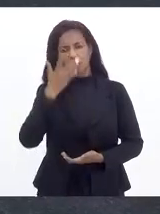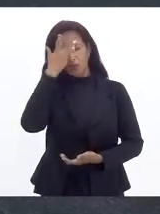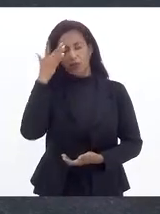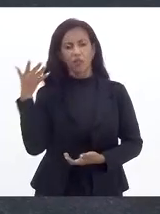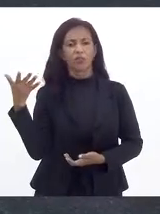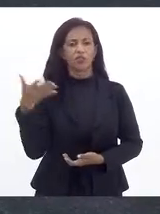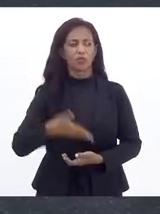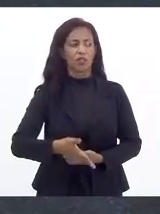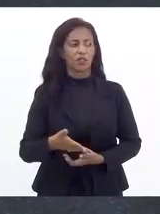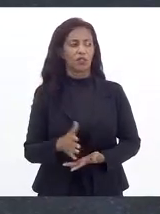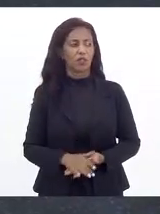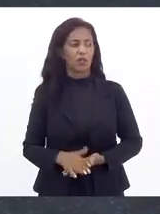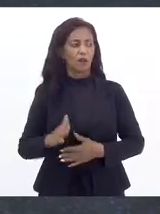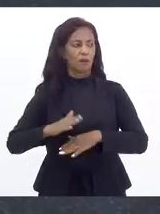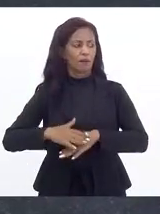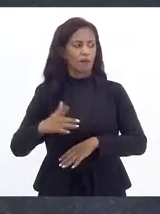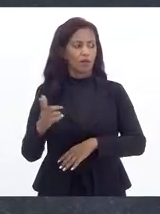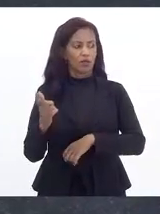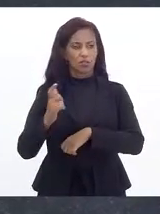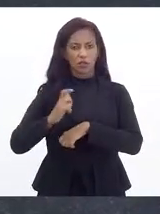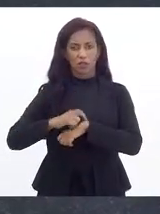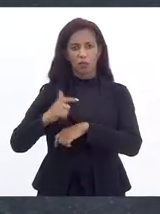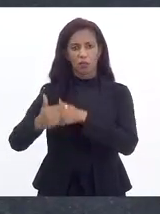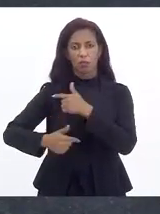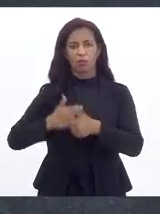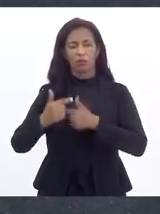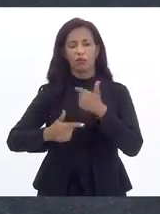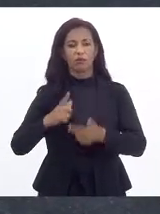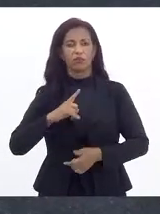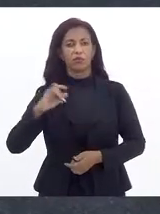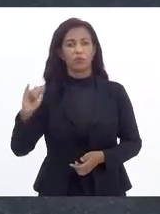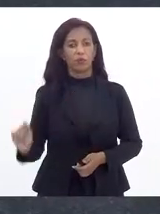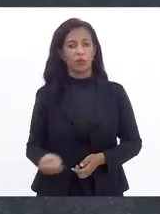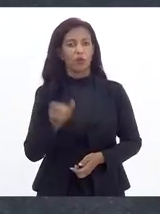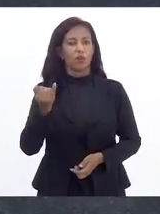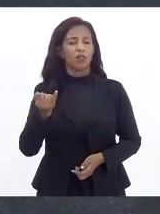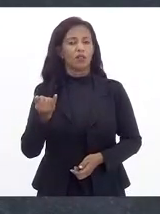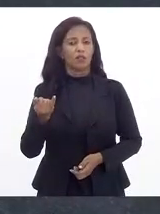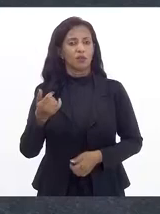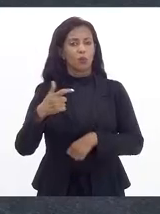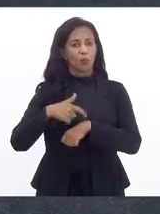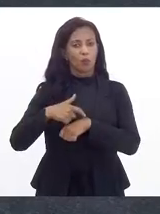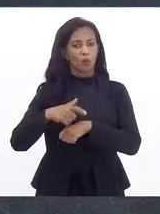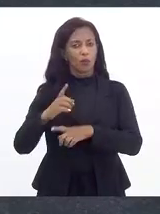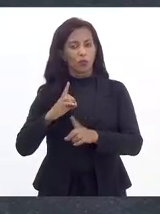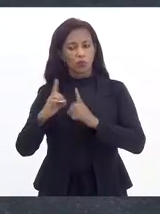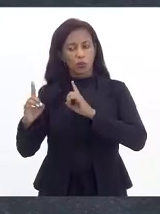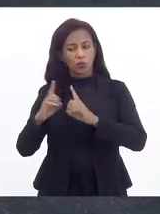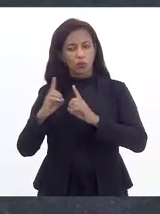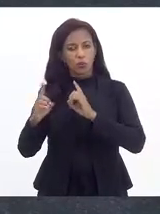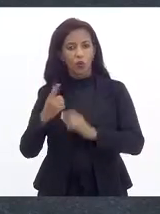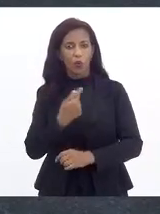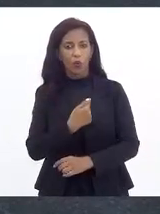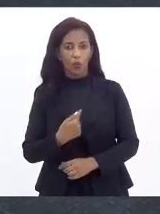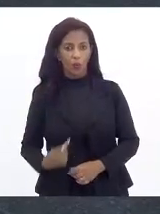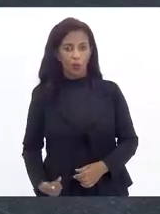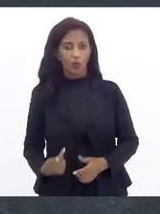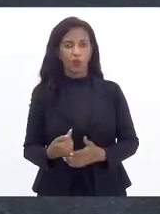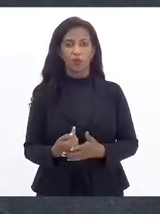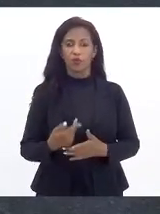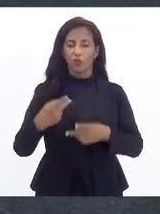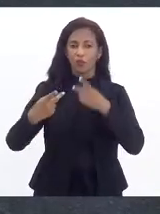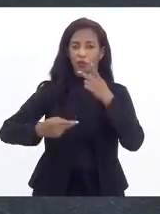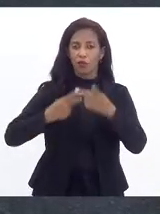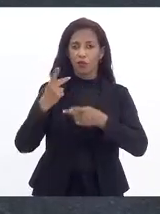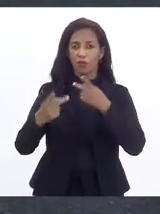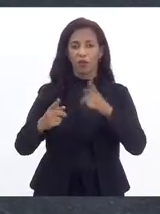aqui há mais tempo. Tivemos oportunidade até de aproveitar em determinadas discussões com o governador, de dizer